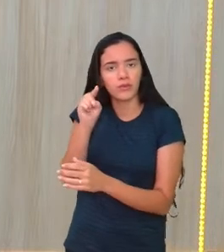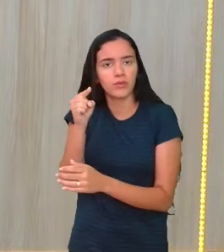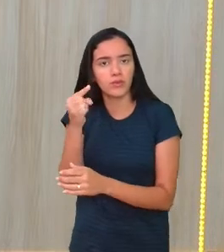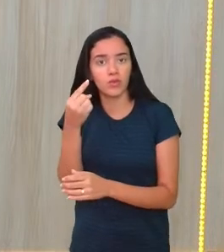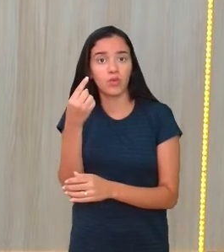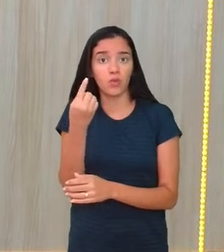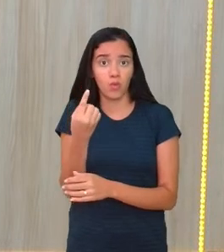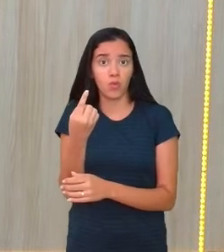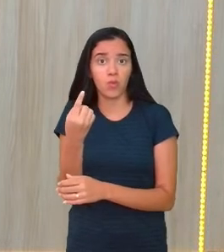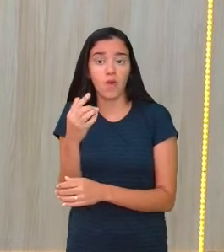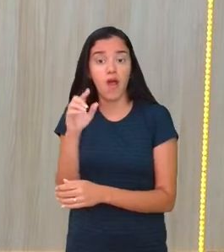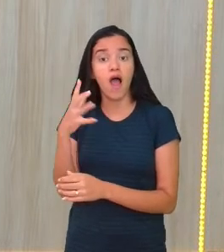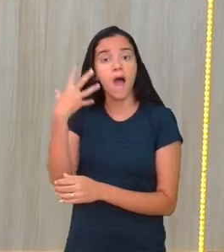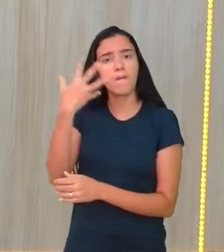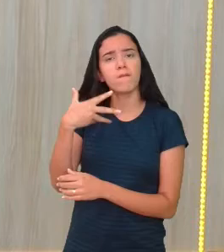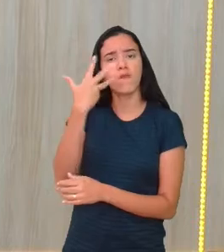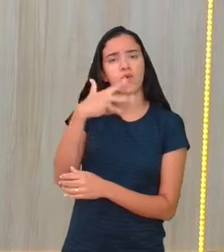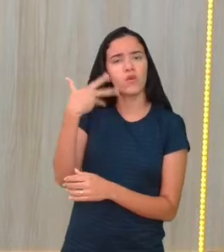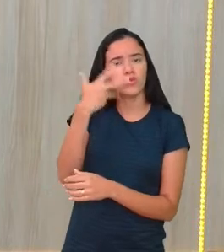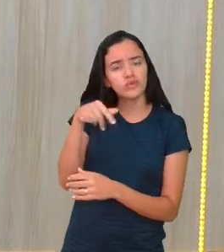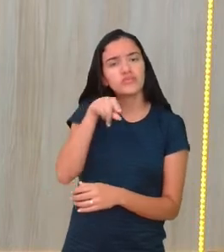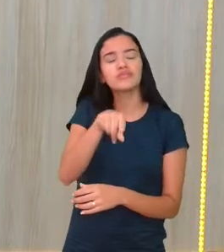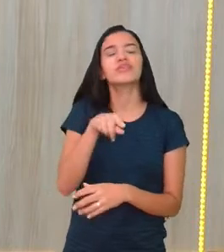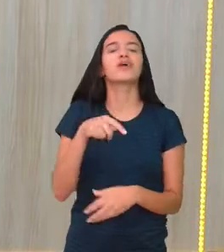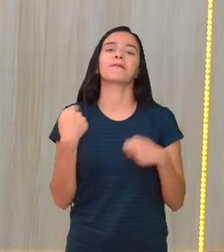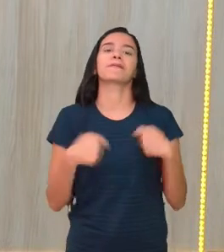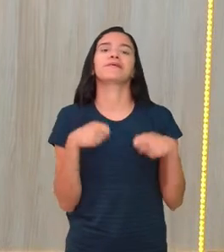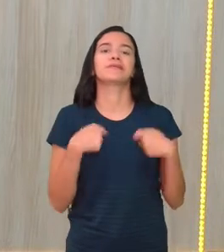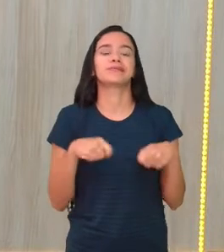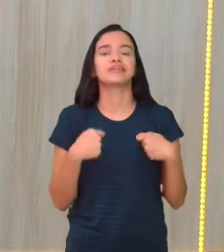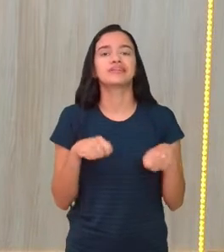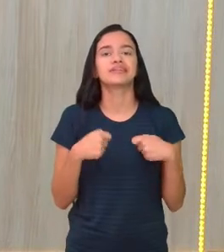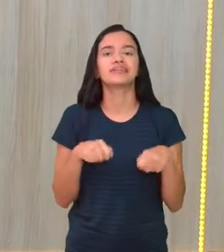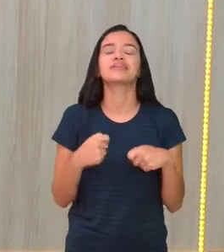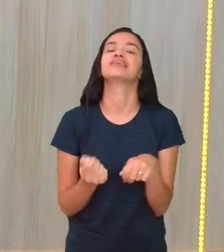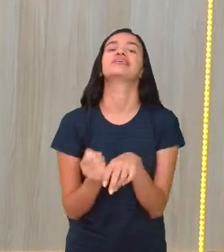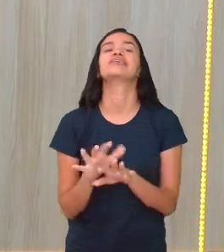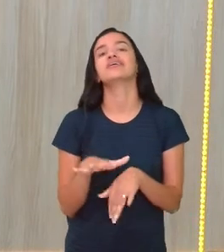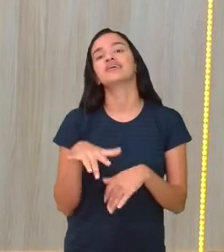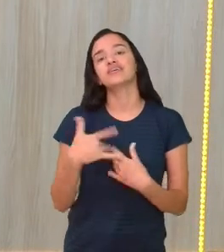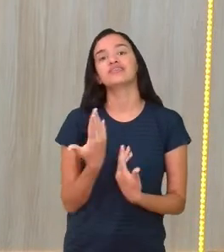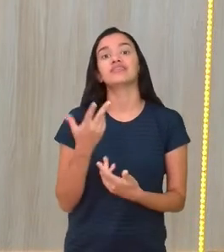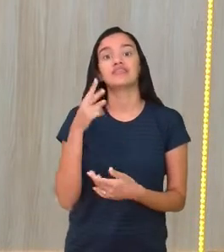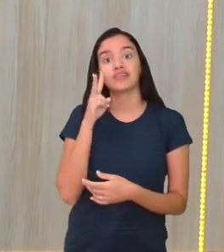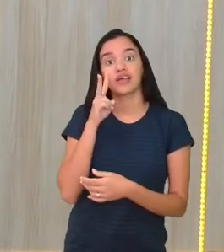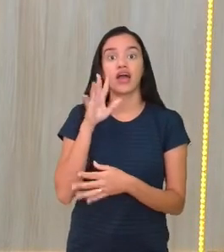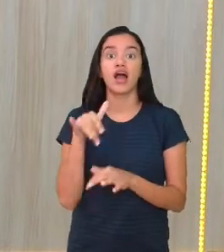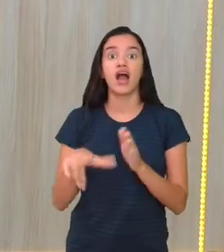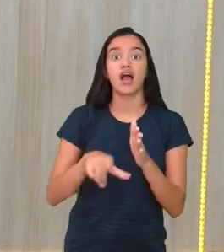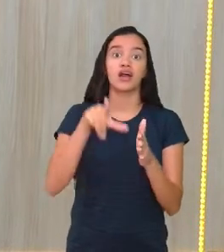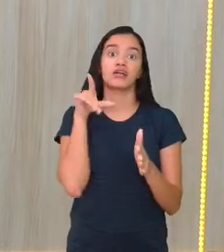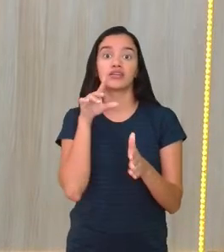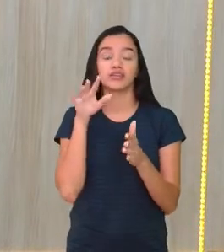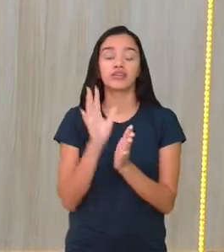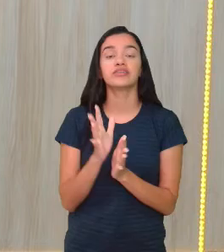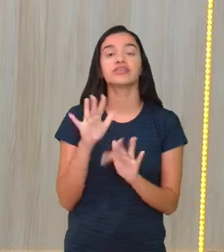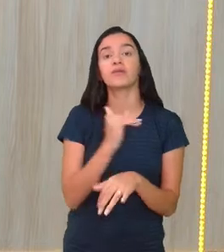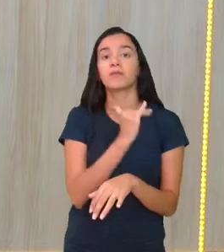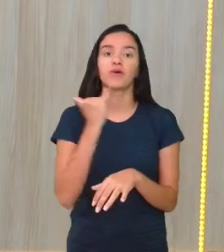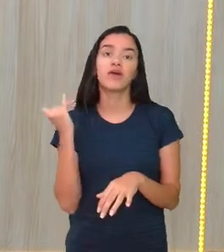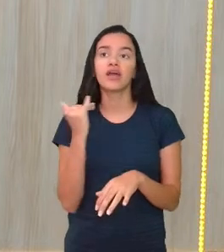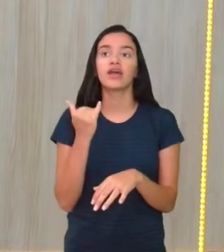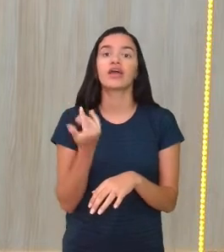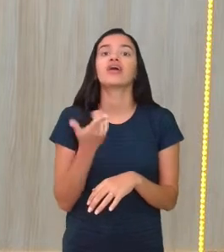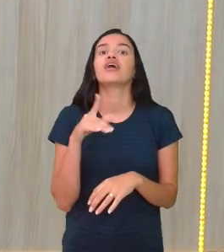mil e uma músicas que você precisa ouvir antes de morrer. E é o único Nossa. brasileiro